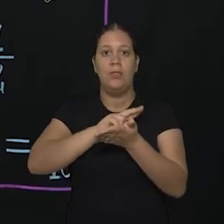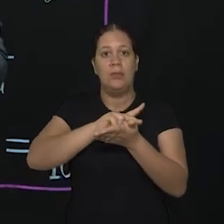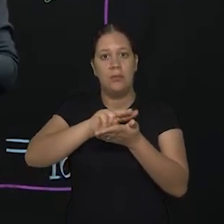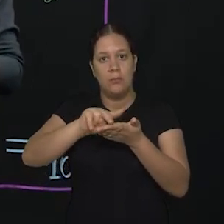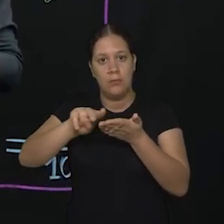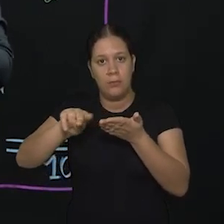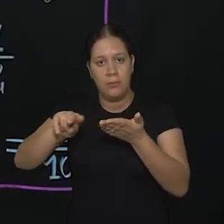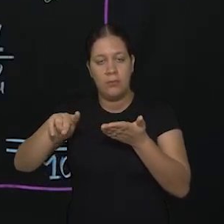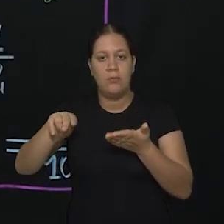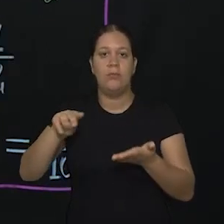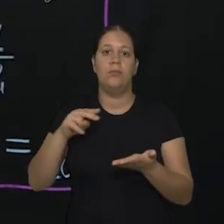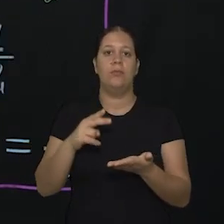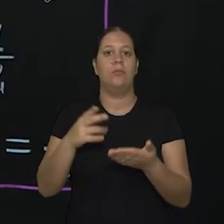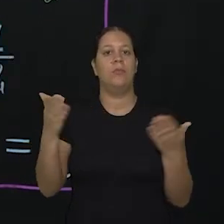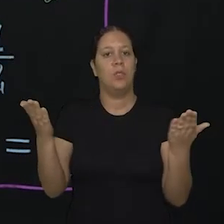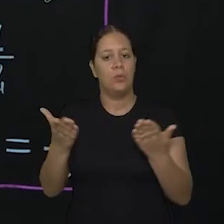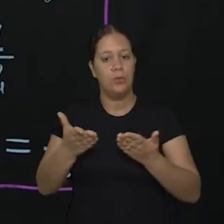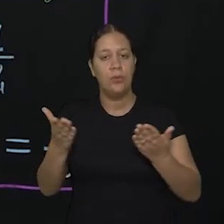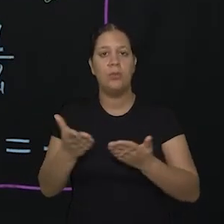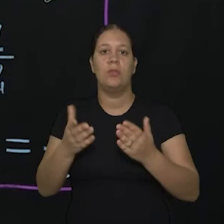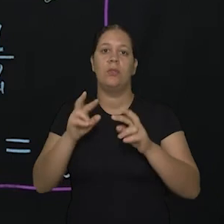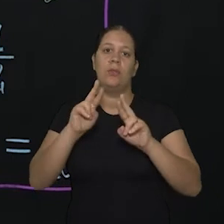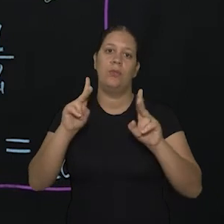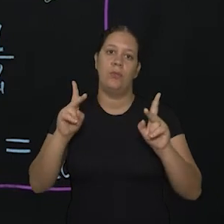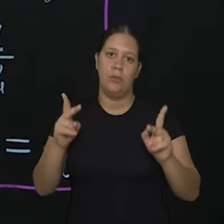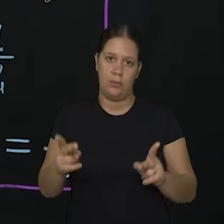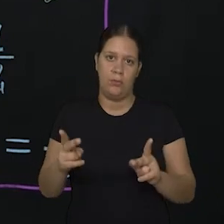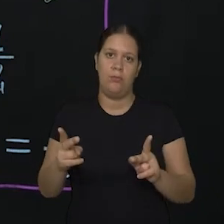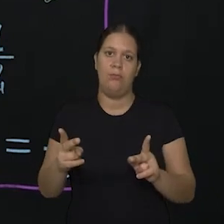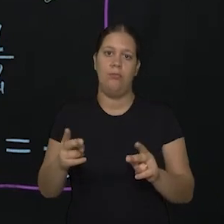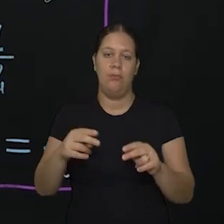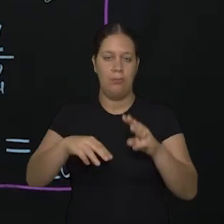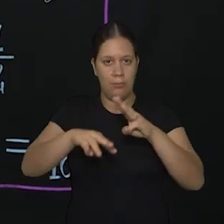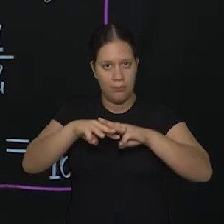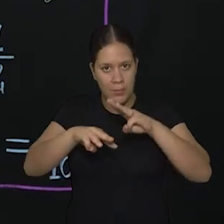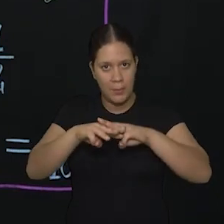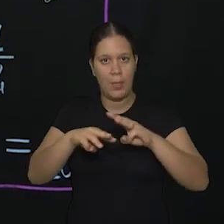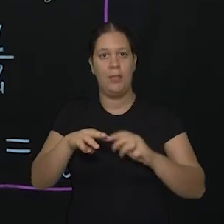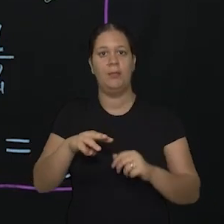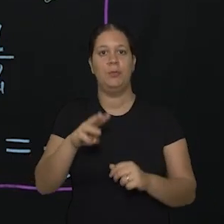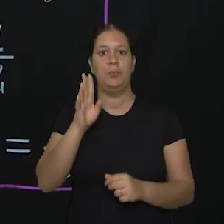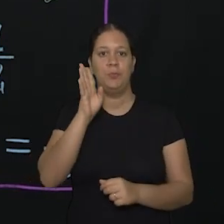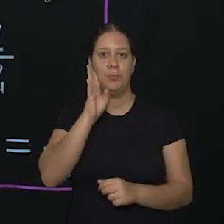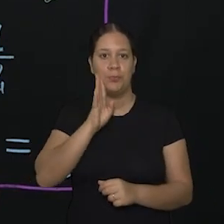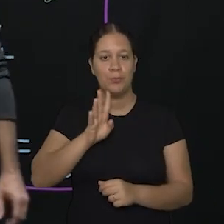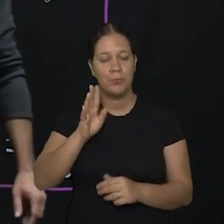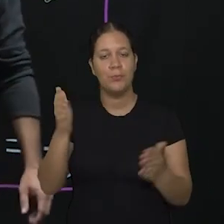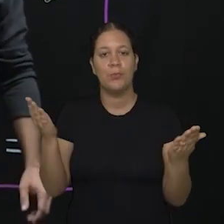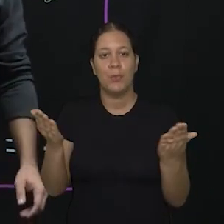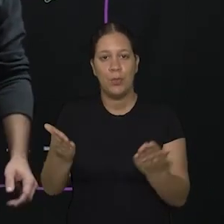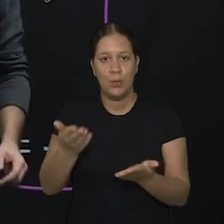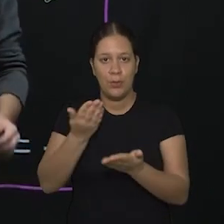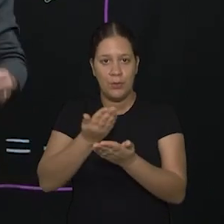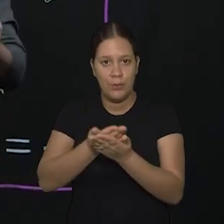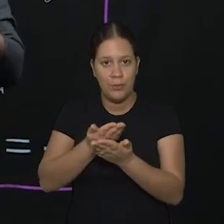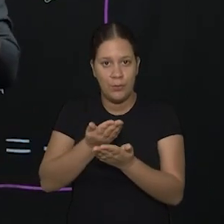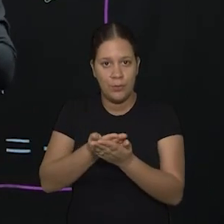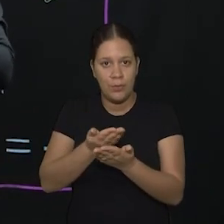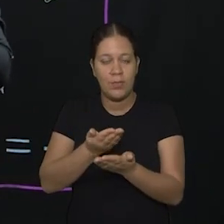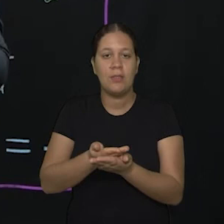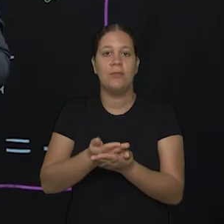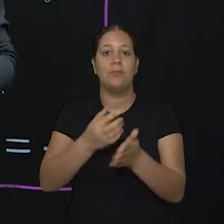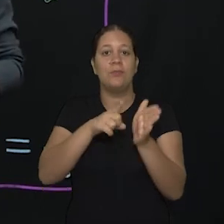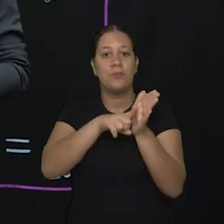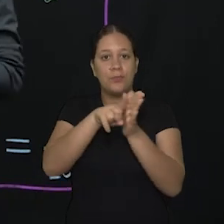formas diferentes, em várias situações diferentes envolvendo matemática. Legal? Então, nessa nossa aula de hoje,